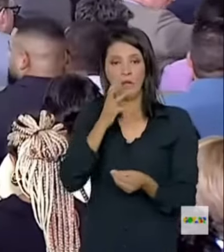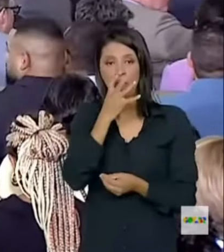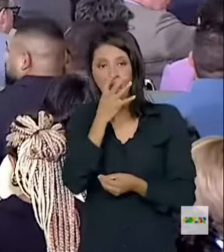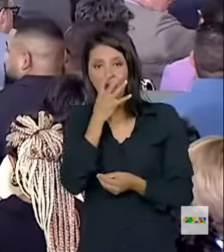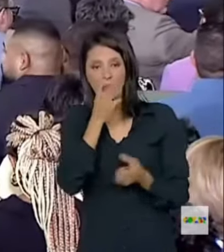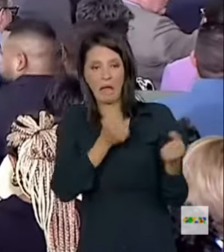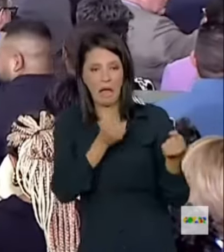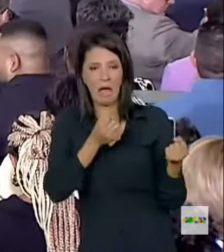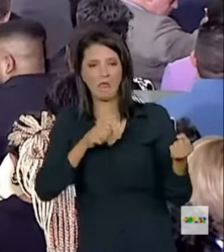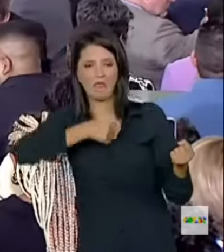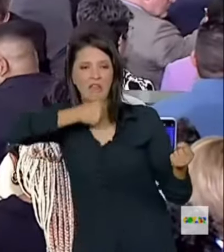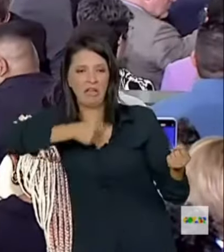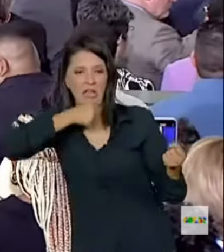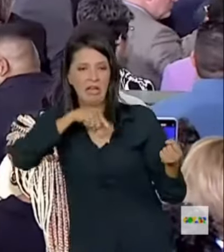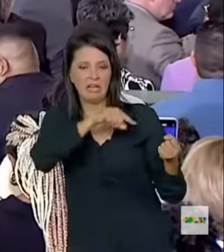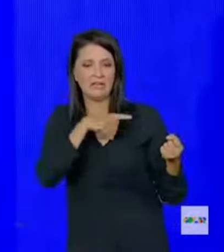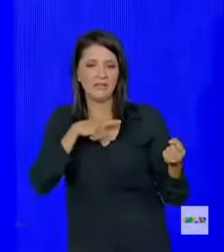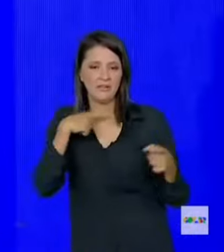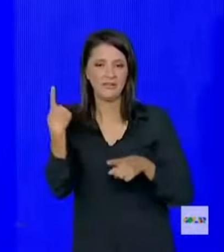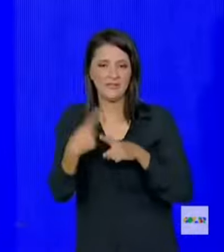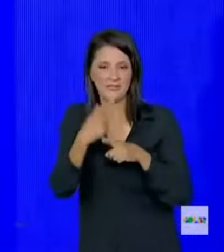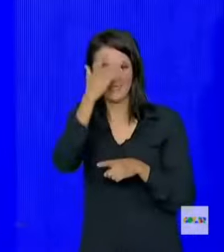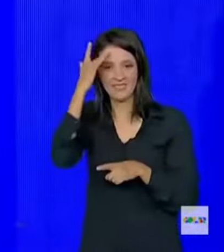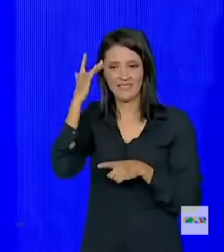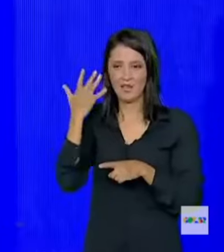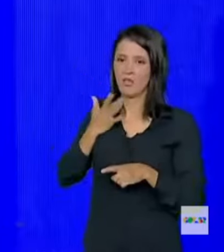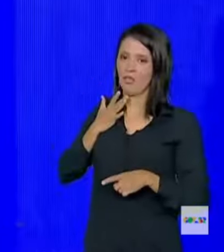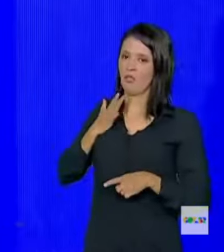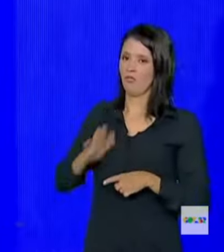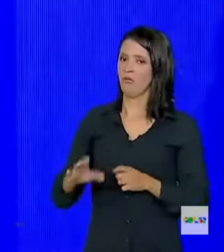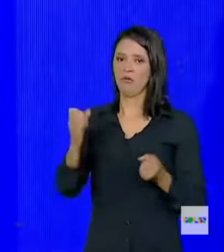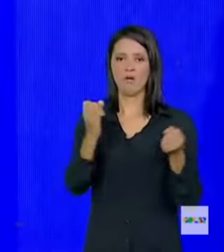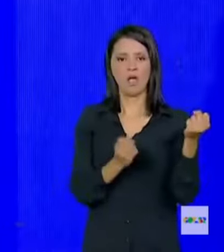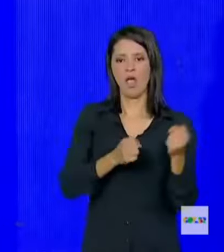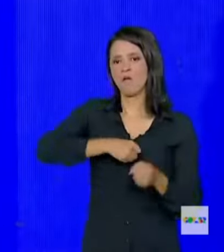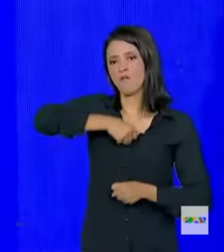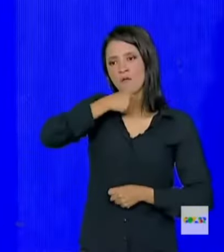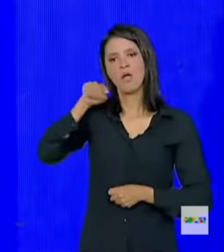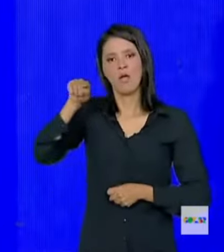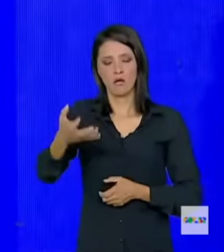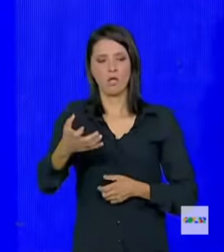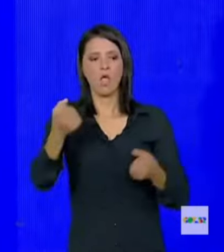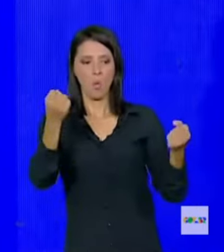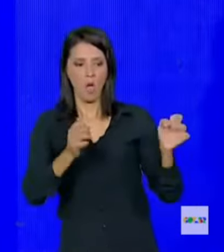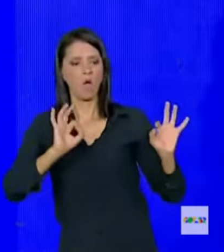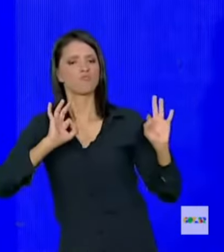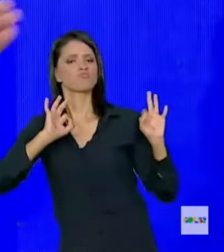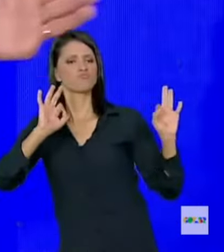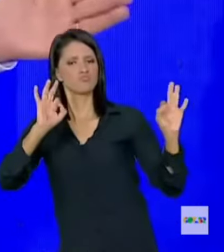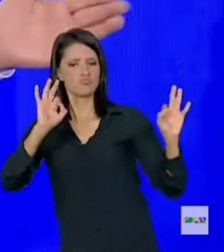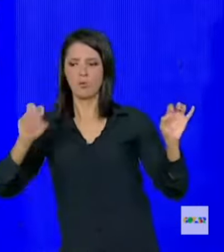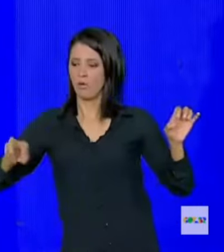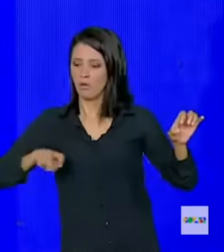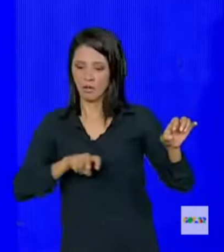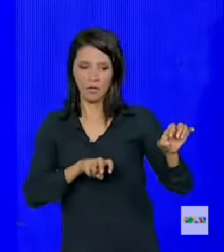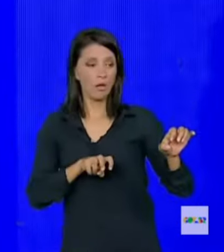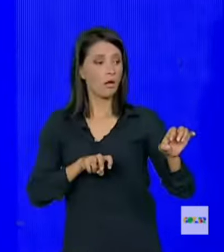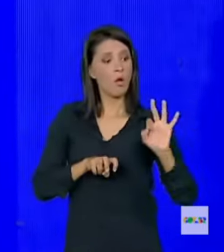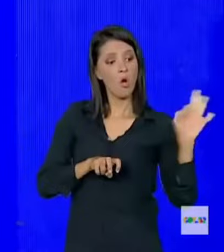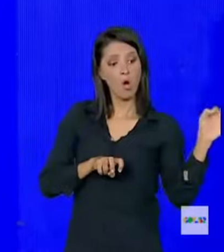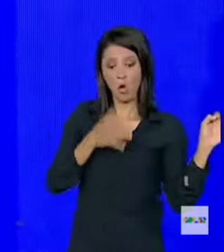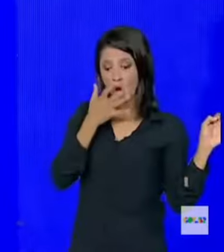carro velho. Porque o passageiro também não gosta de carro velho. O passageiro quer um carro novo, quer um carrinho bom, e é seguro para